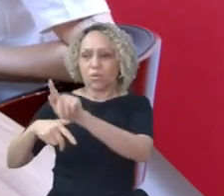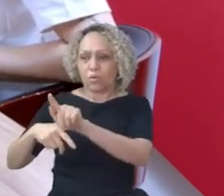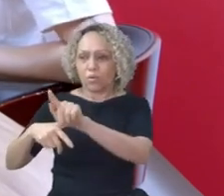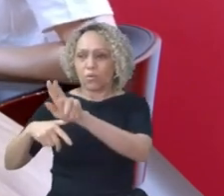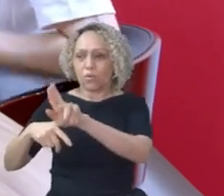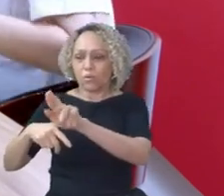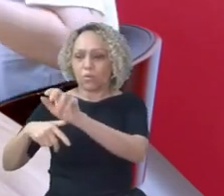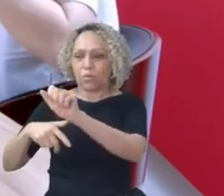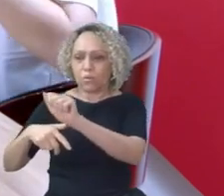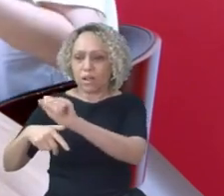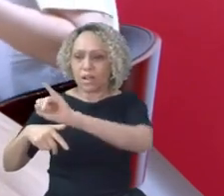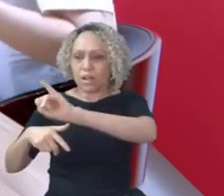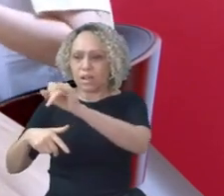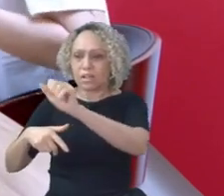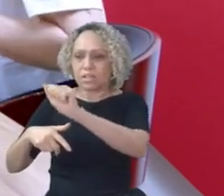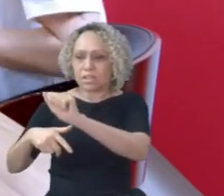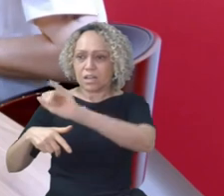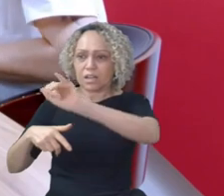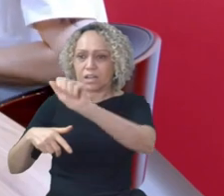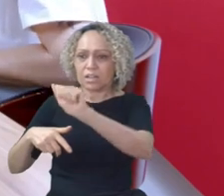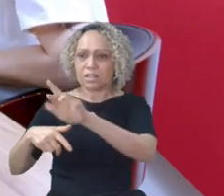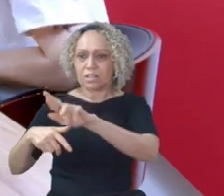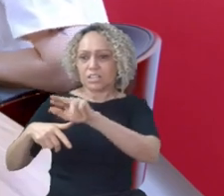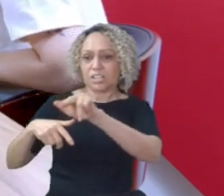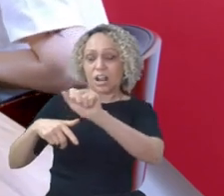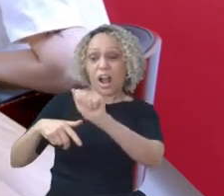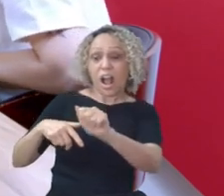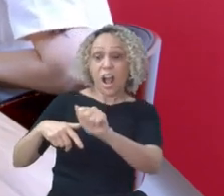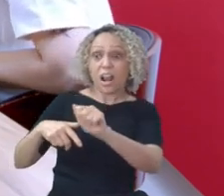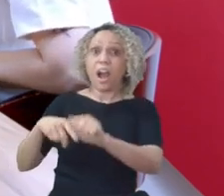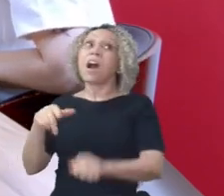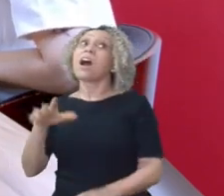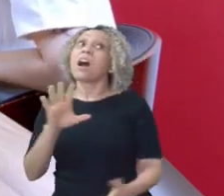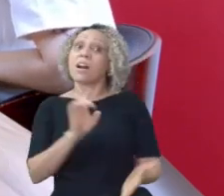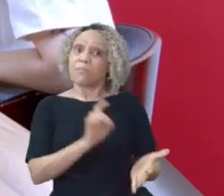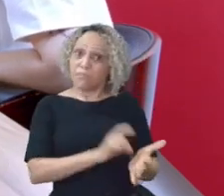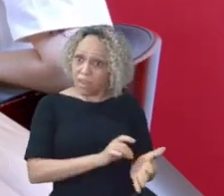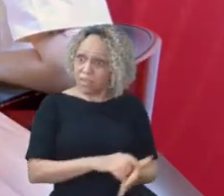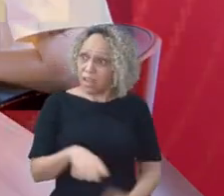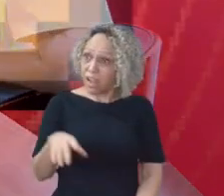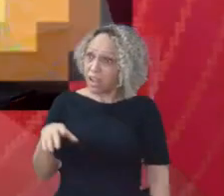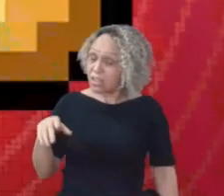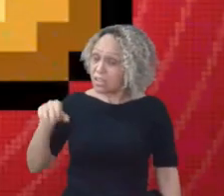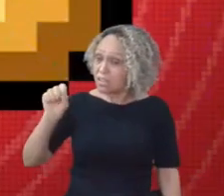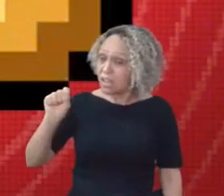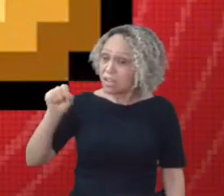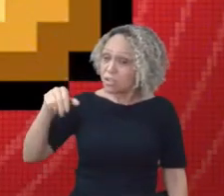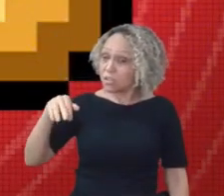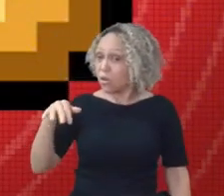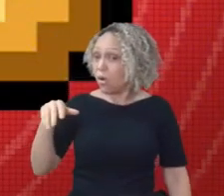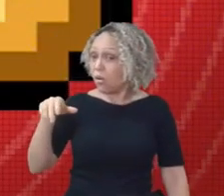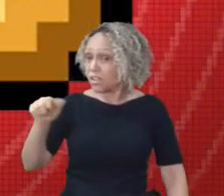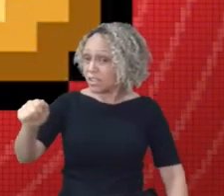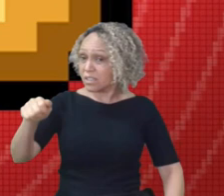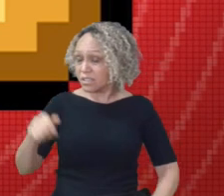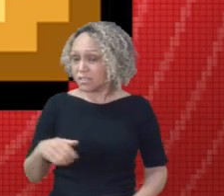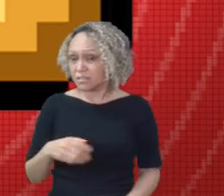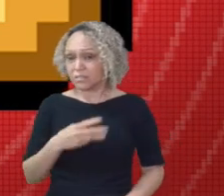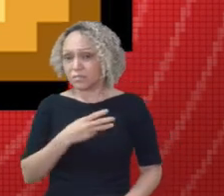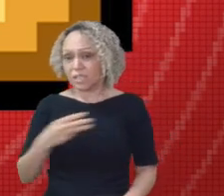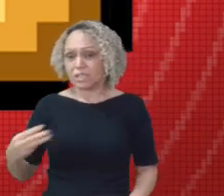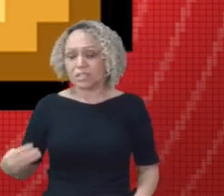dessas coisas de curiosidades, que a gente vai descobrindo coisa, né? Qual é a próxima curiosidade? A terra